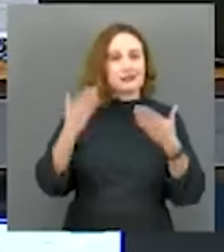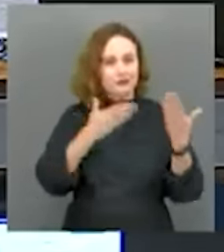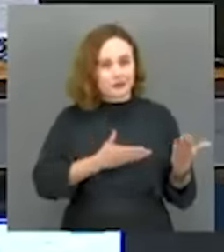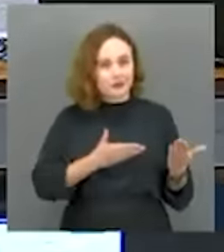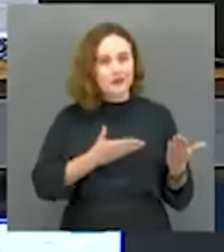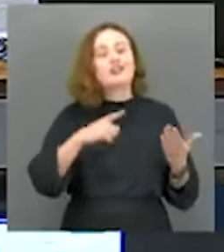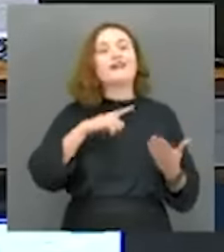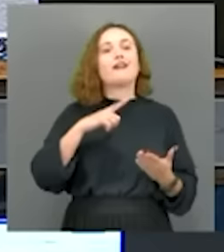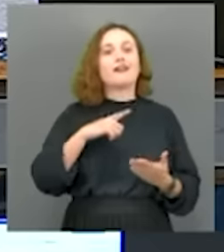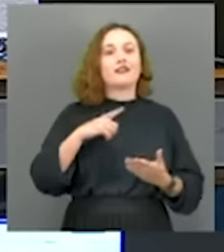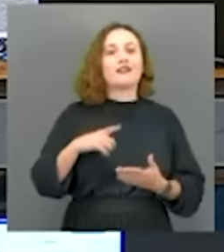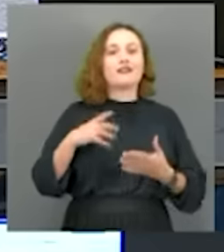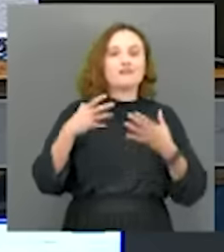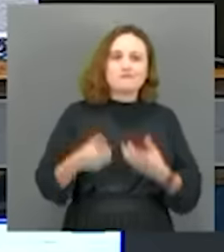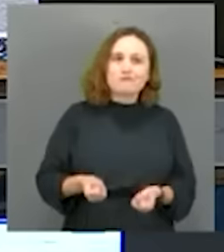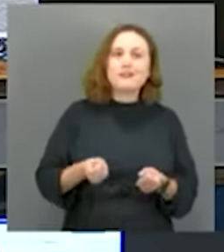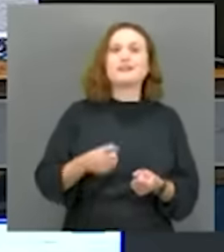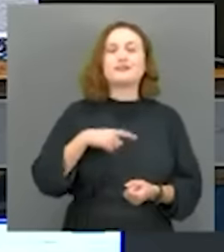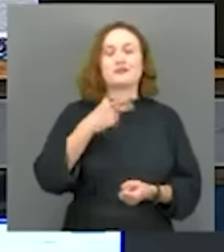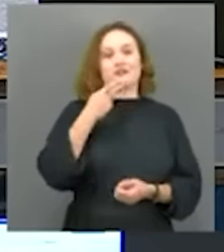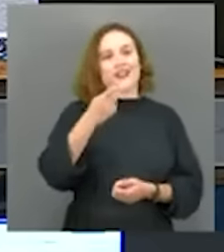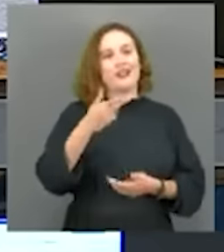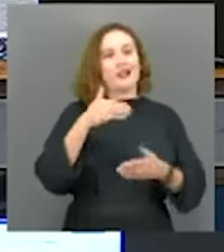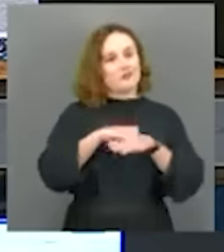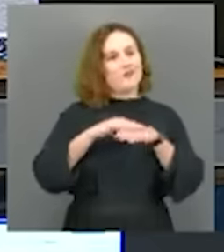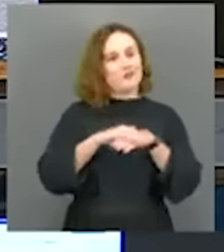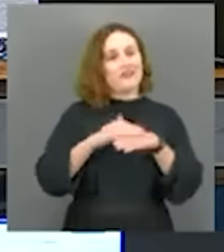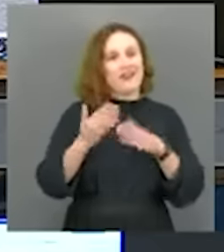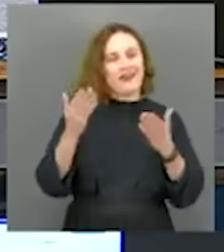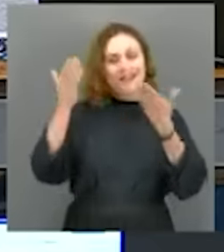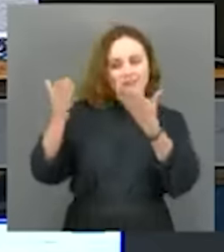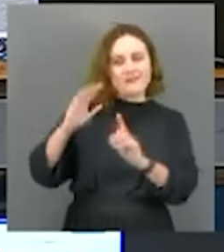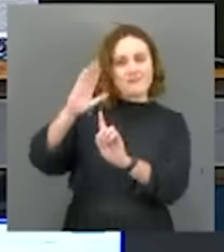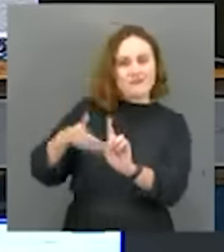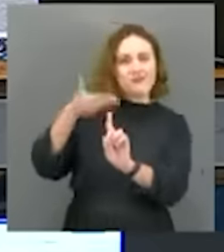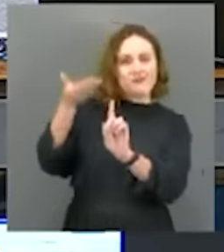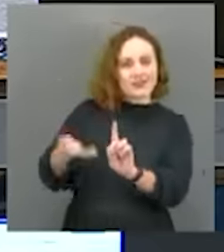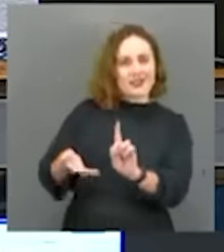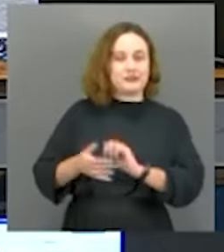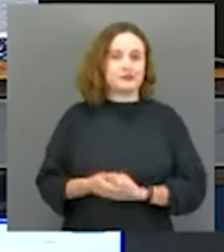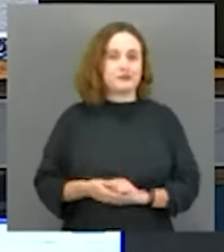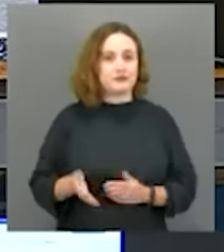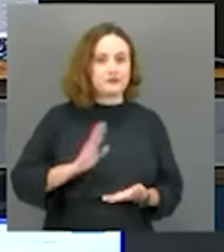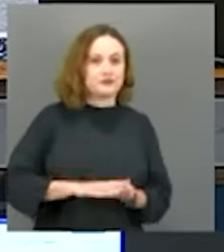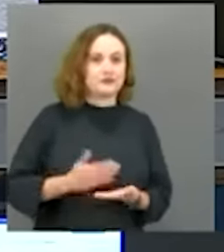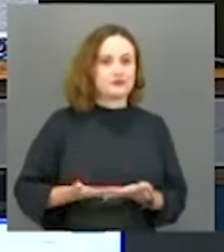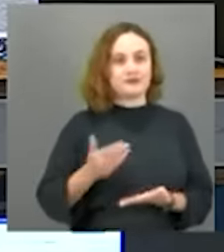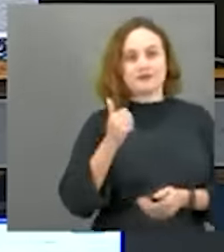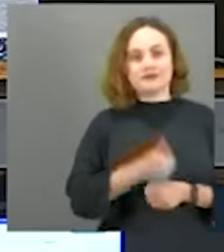de ceder essa essa palavra para que a gente pudesse fazer essa homenagem ao autor do projeto Senador Efraim